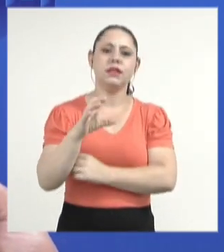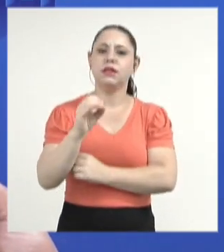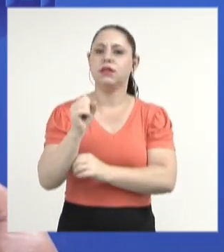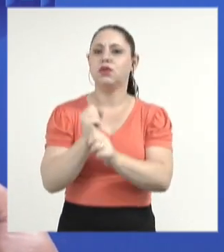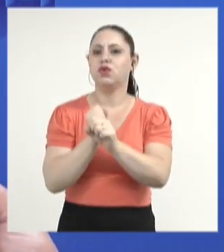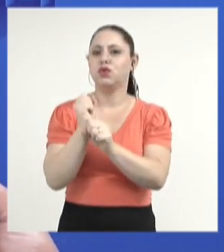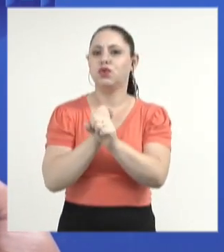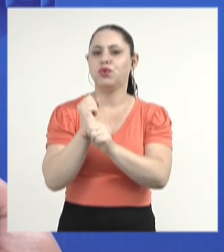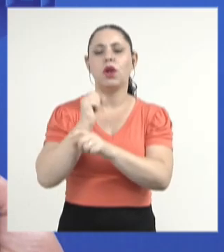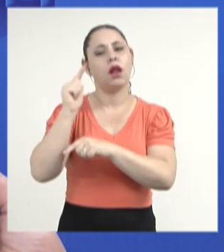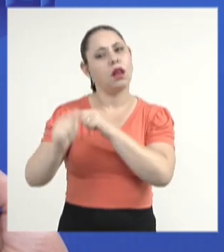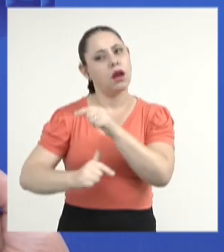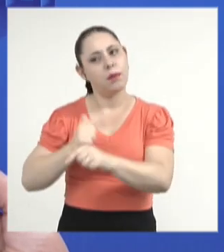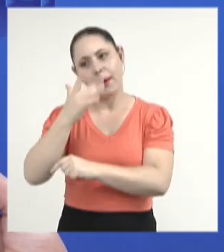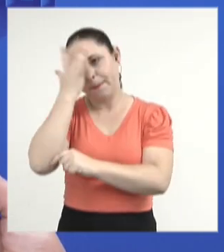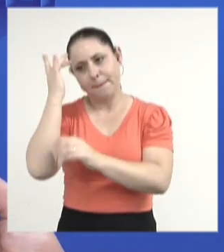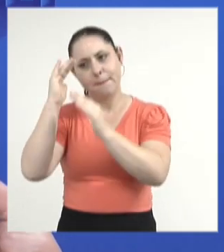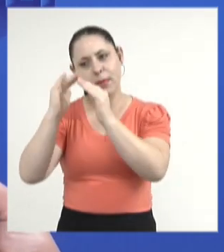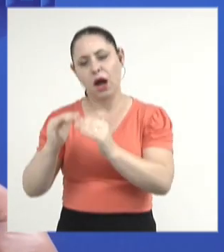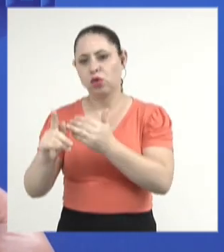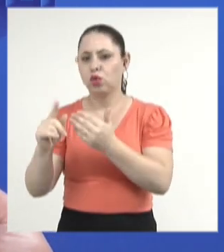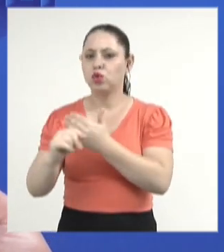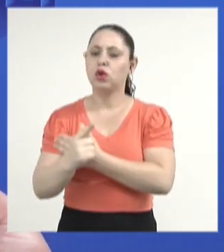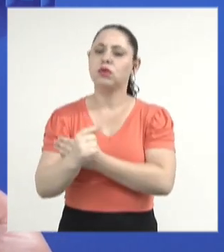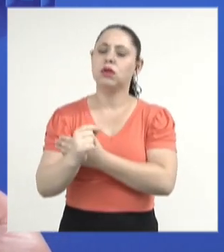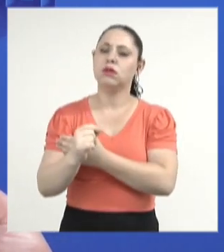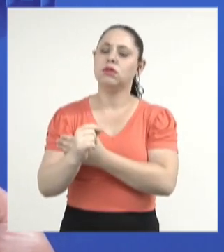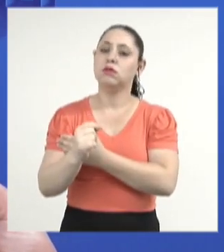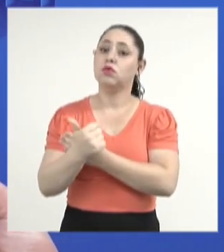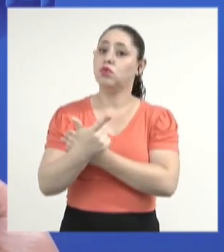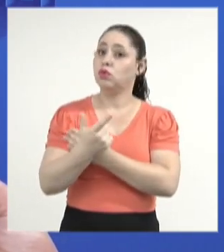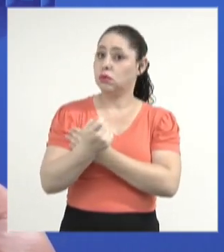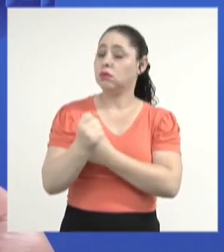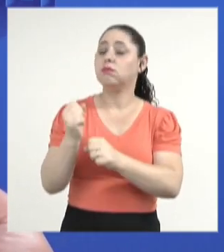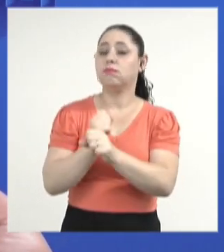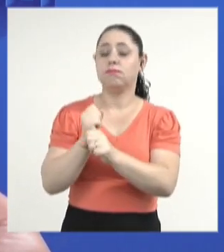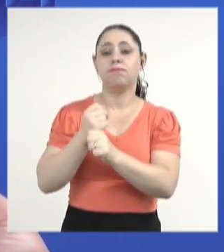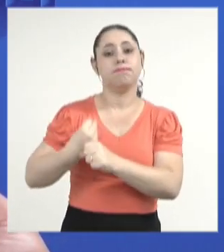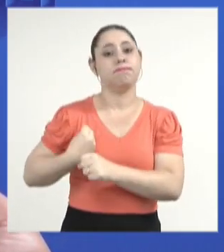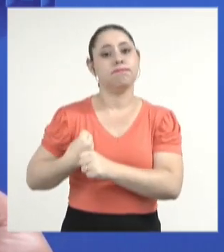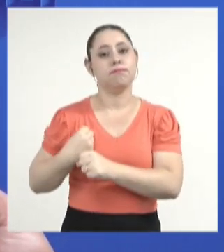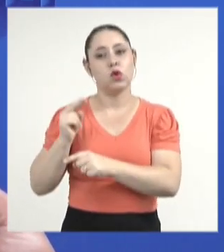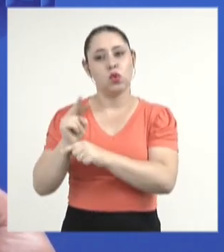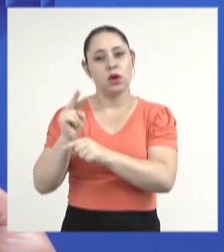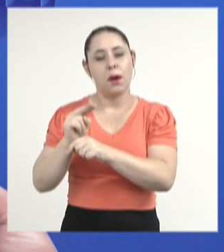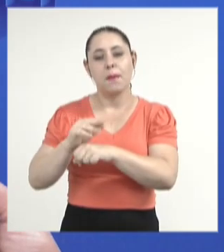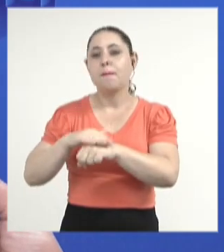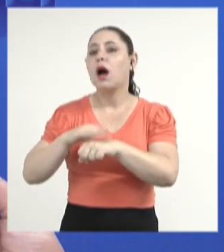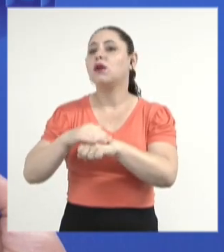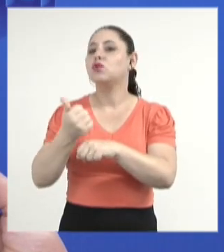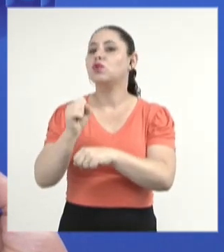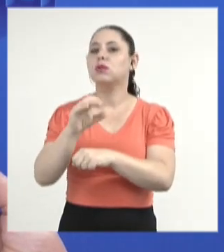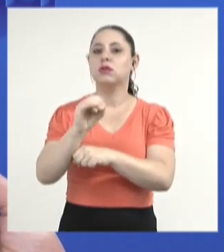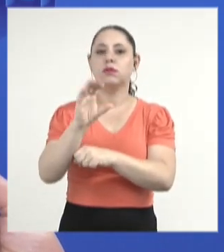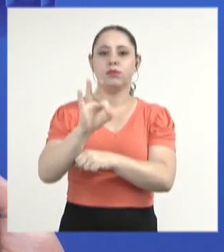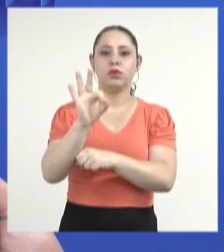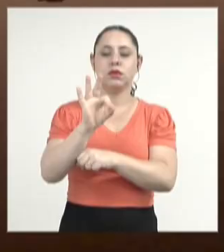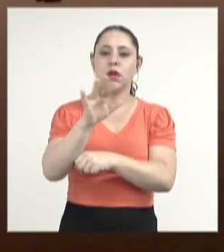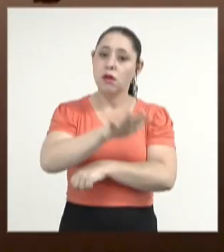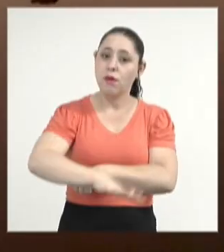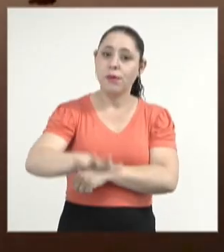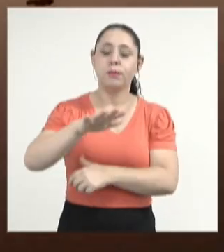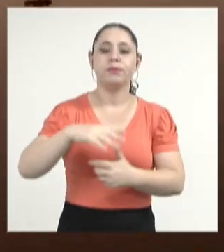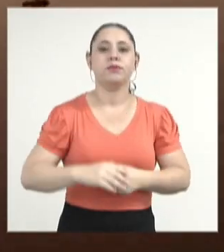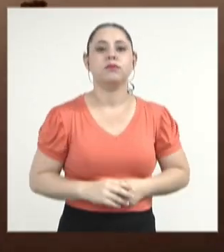anos produzindo, e o pantaneiro está há 200 anos no Pantanal e preservando mais de 80% do